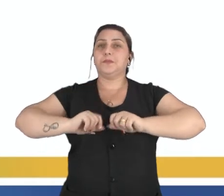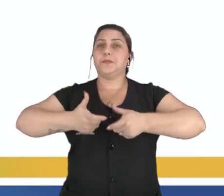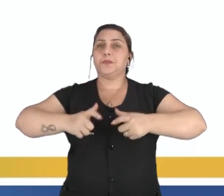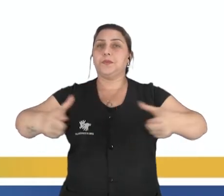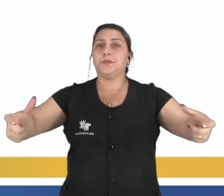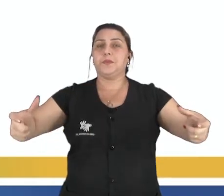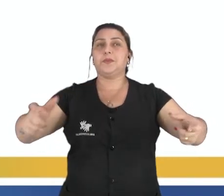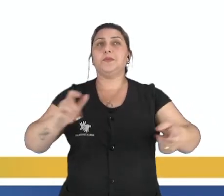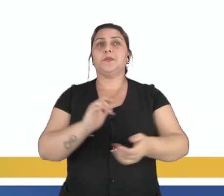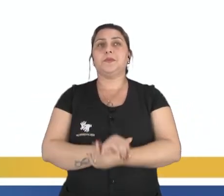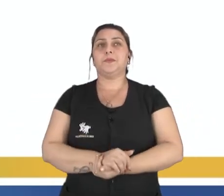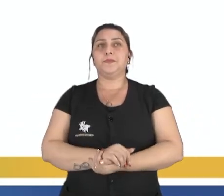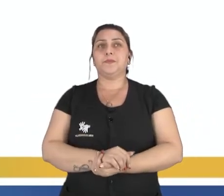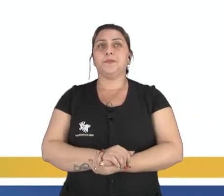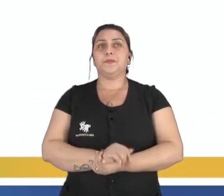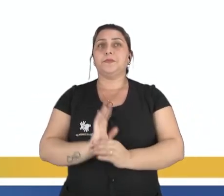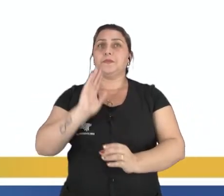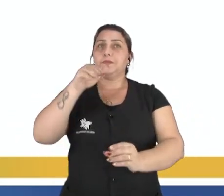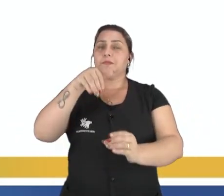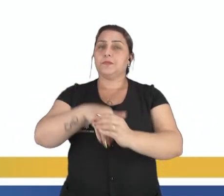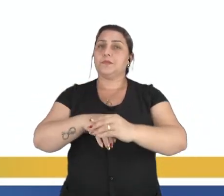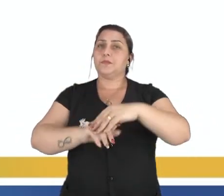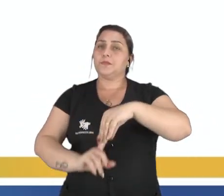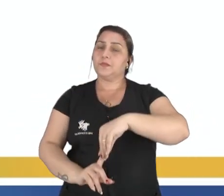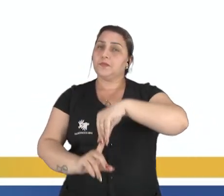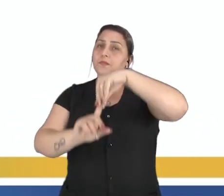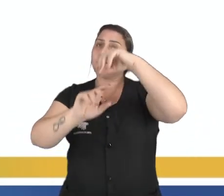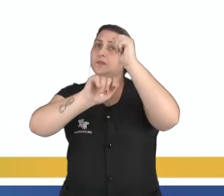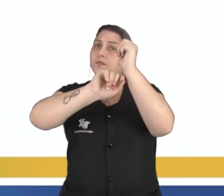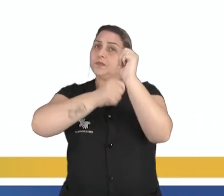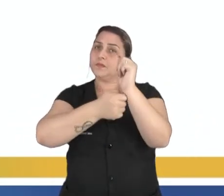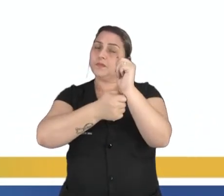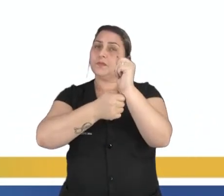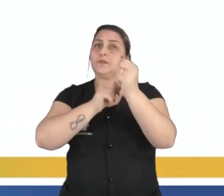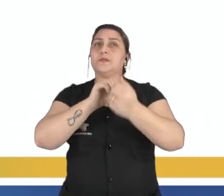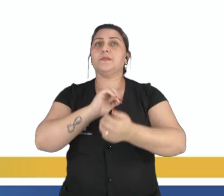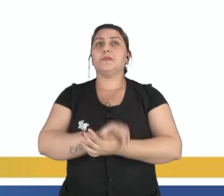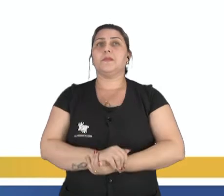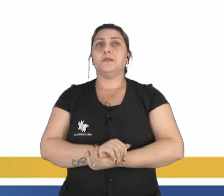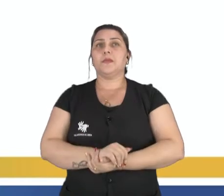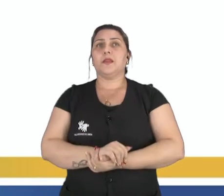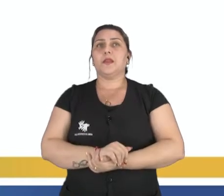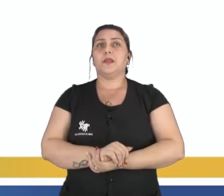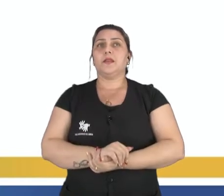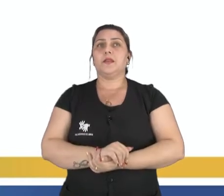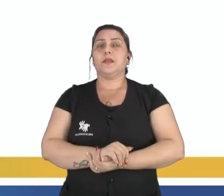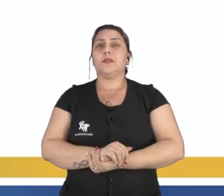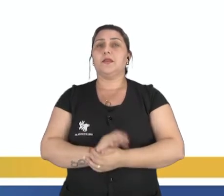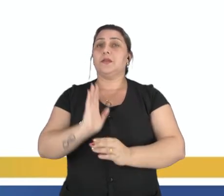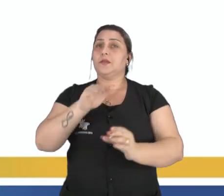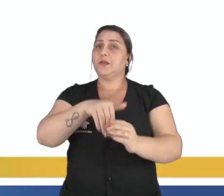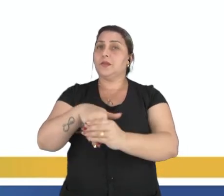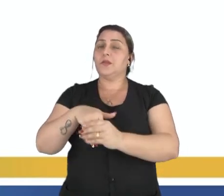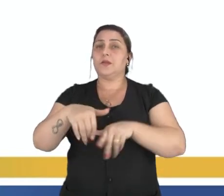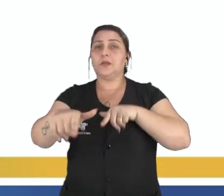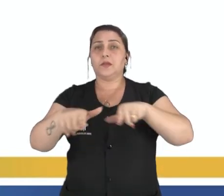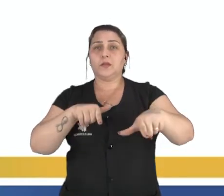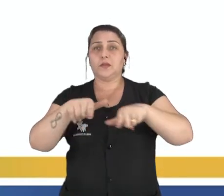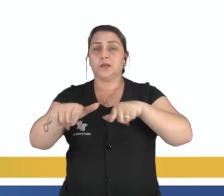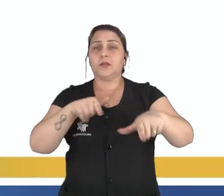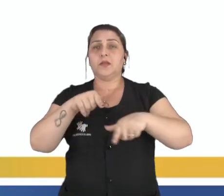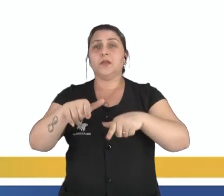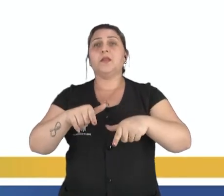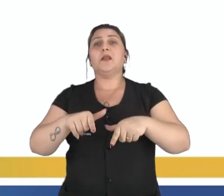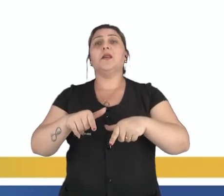né, consolidando, então, o voto universal e secreto, né, dando idoneidade às eleições com o trabalho aí